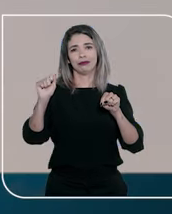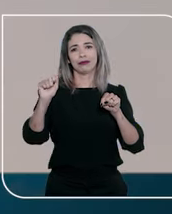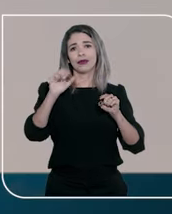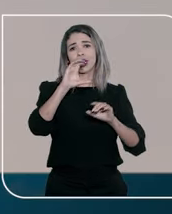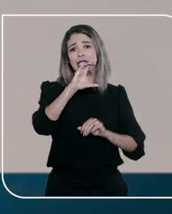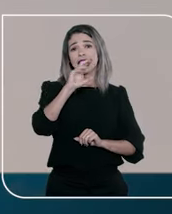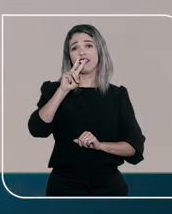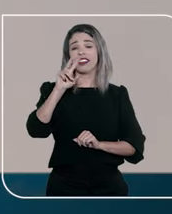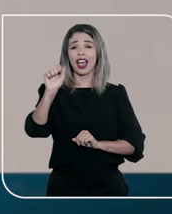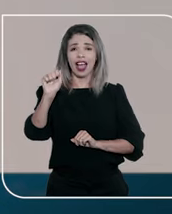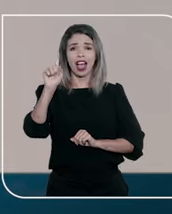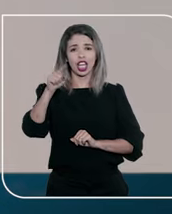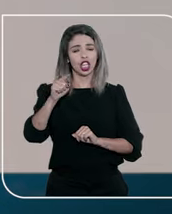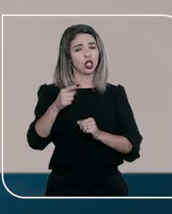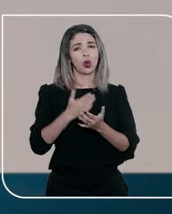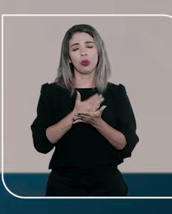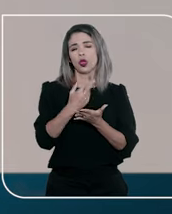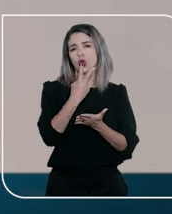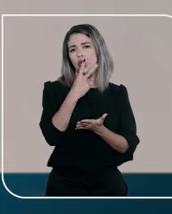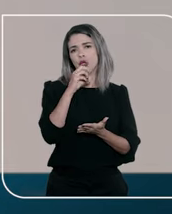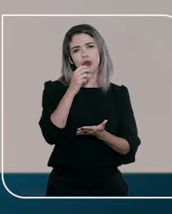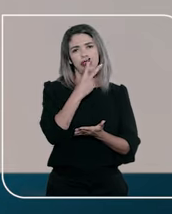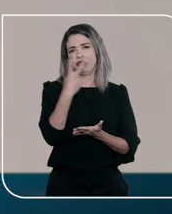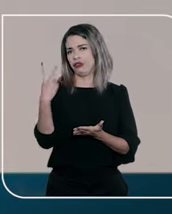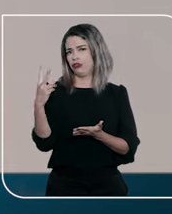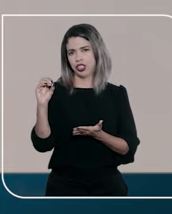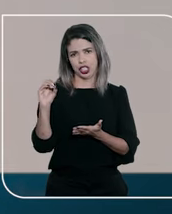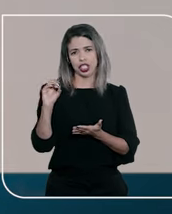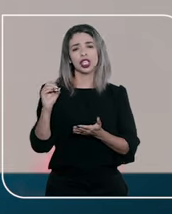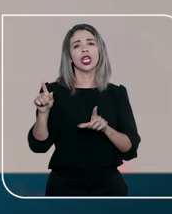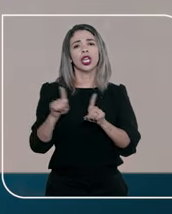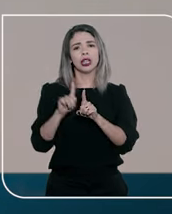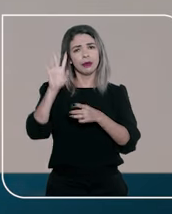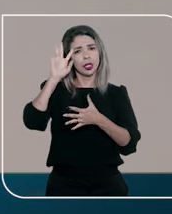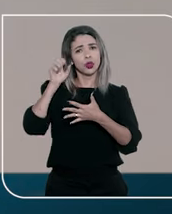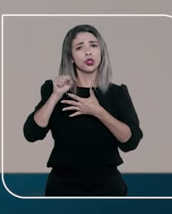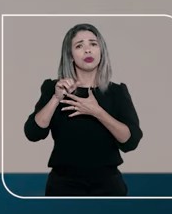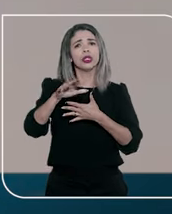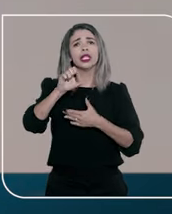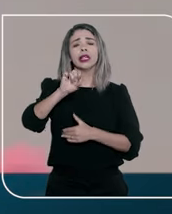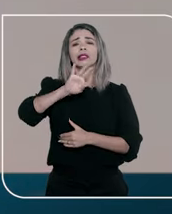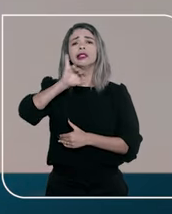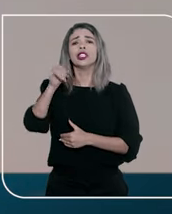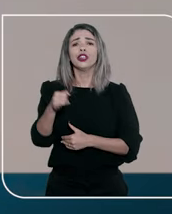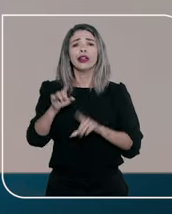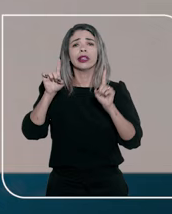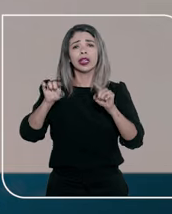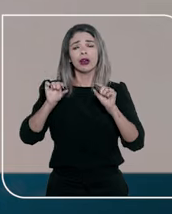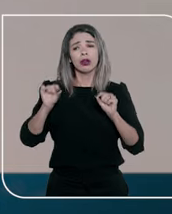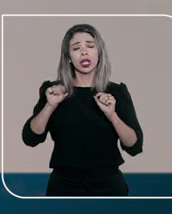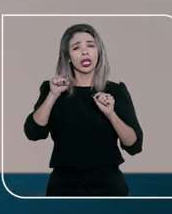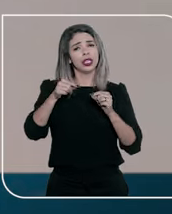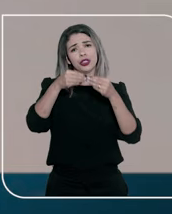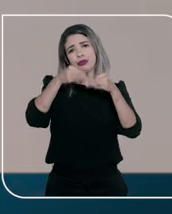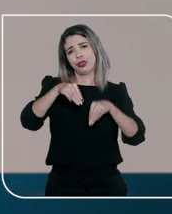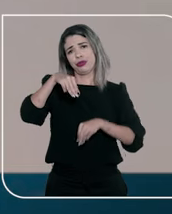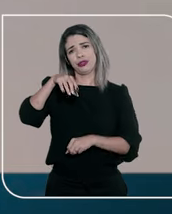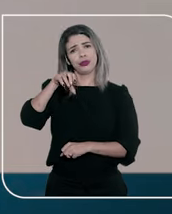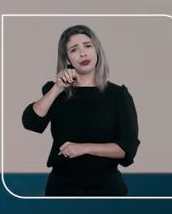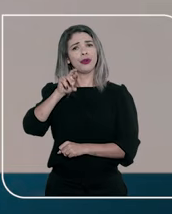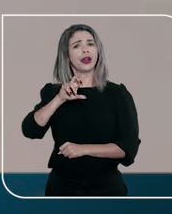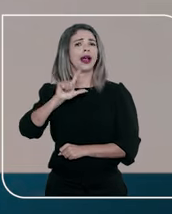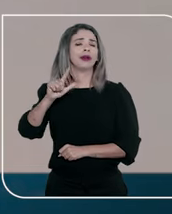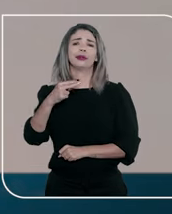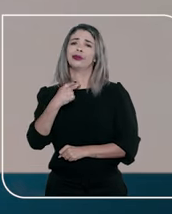vigor desde 2020, e aplicando a jurisprudência do STJ, que entende que nessas circunstâncias o dano moral não pode ser in re ipsa.